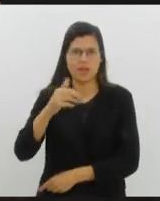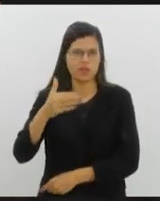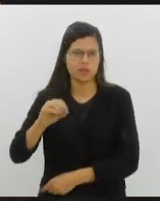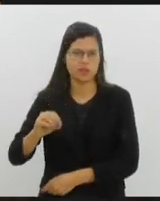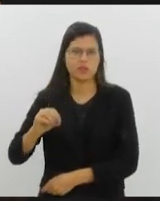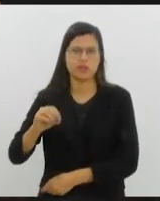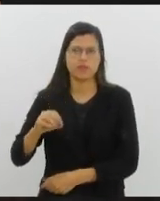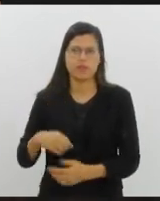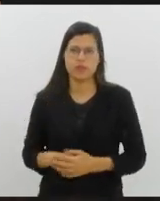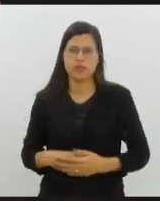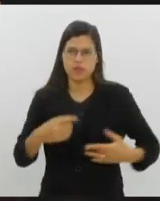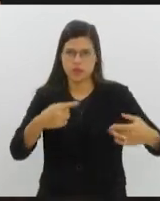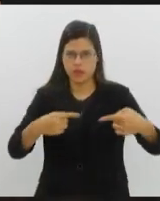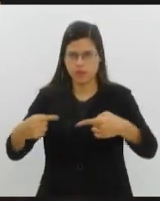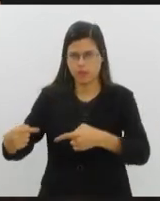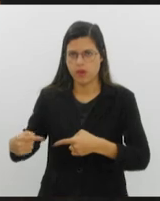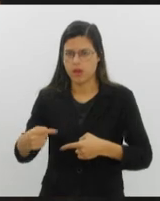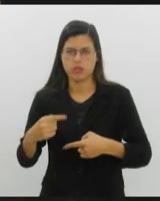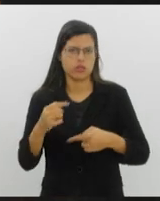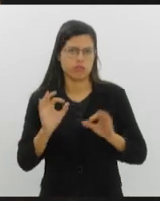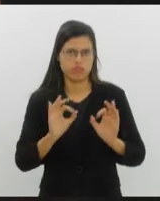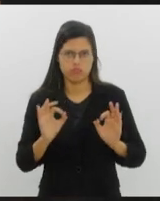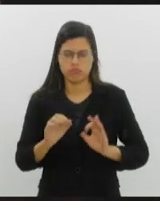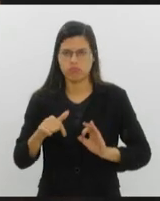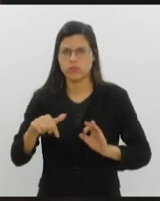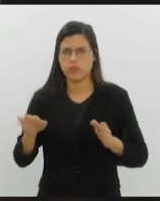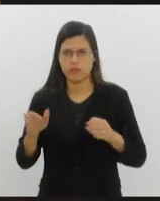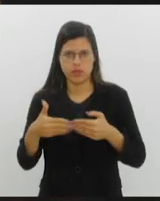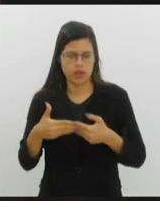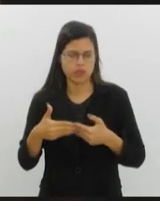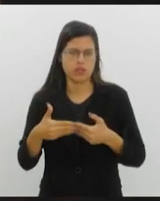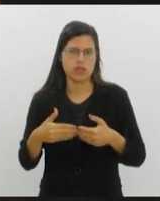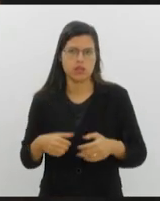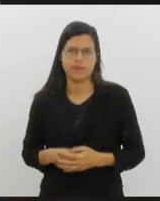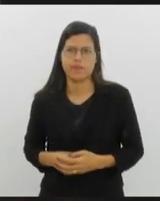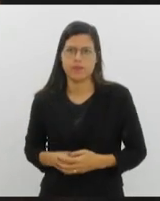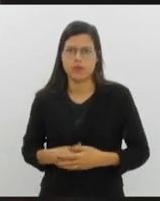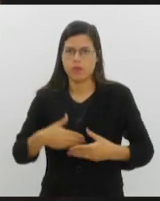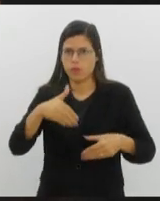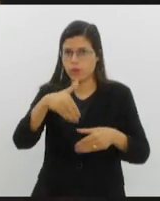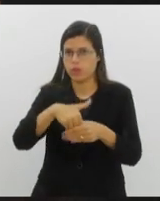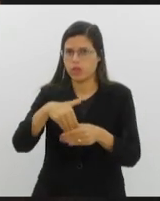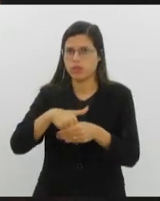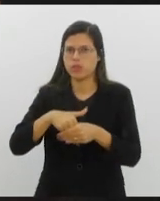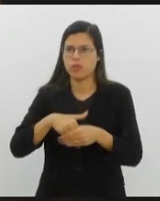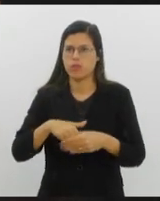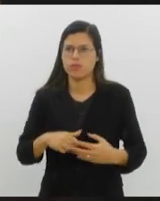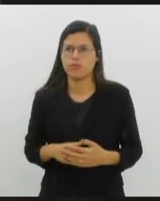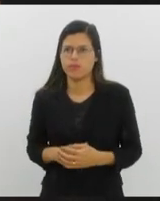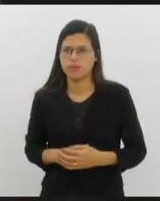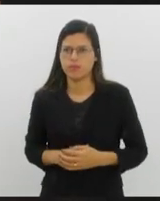Em discussão, não havendo quem queira discutir, encerrada a discussão.